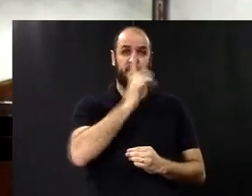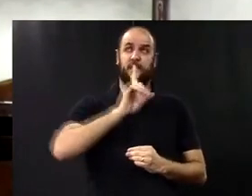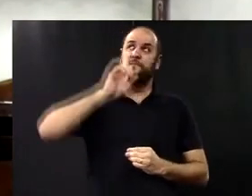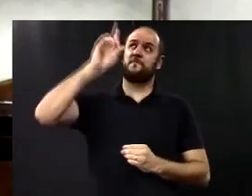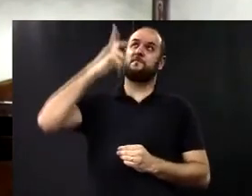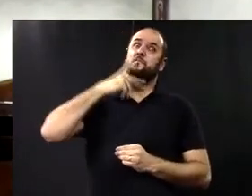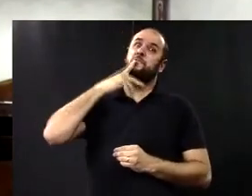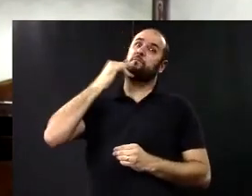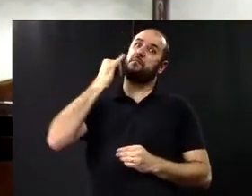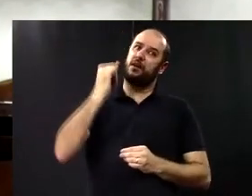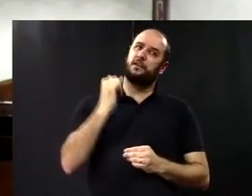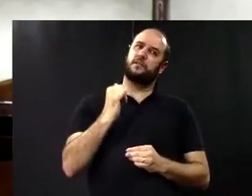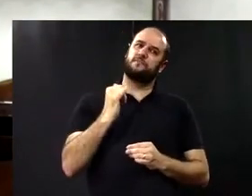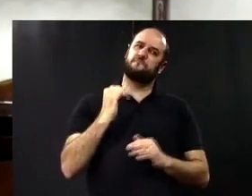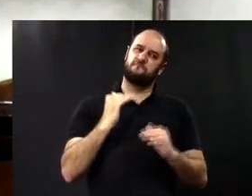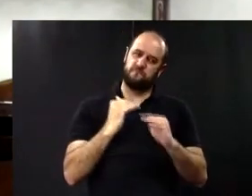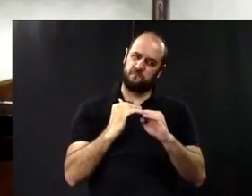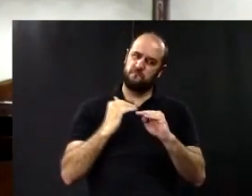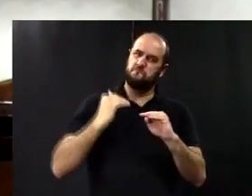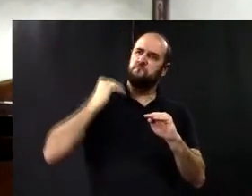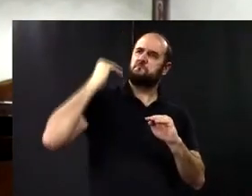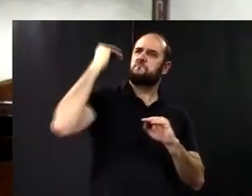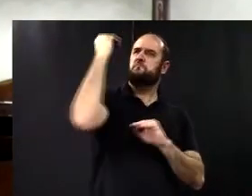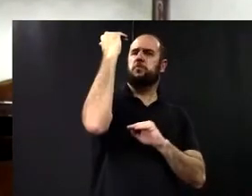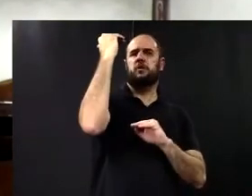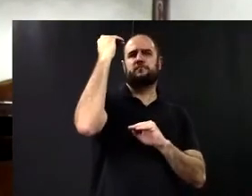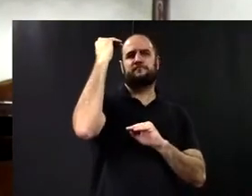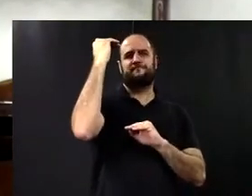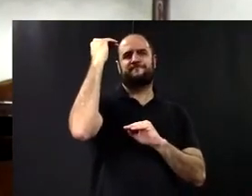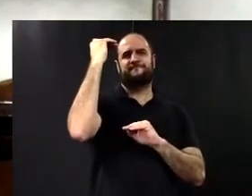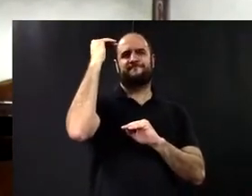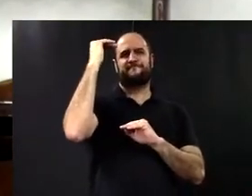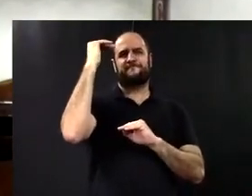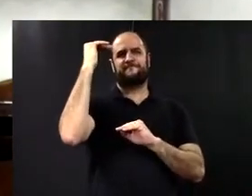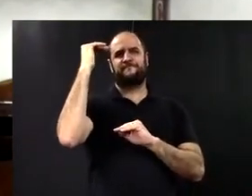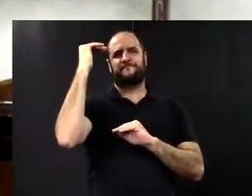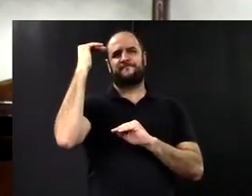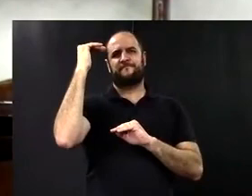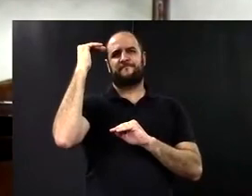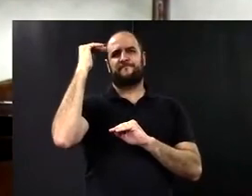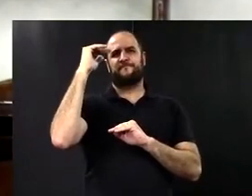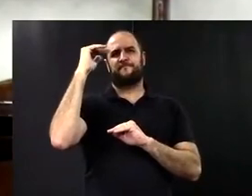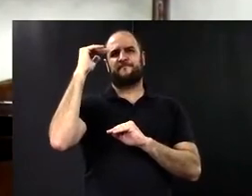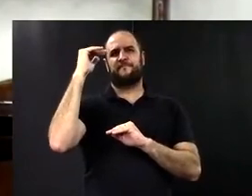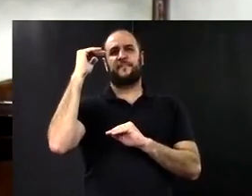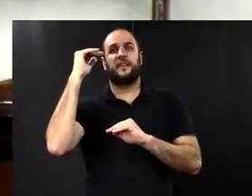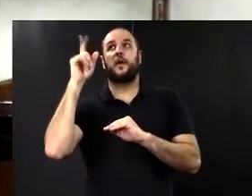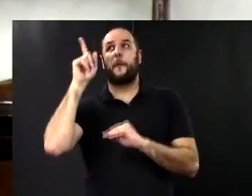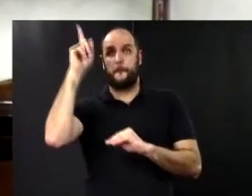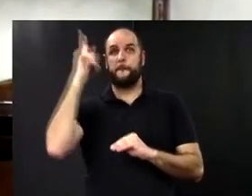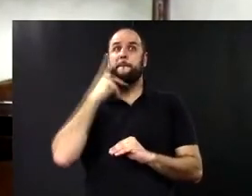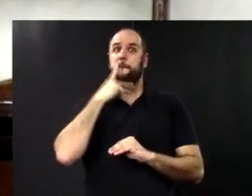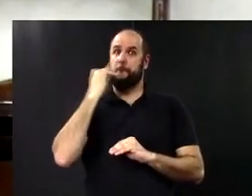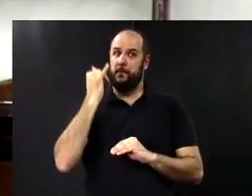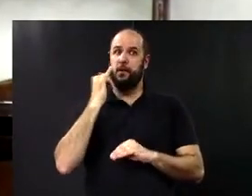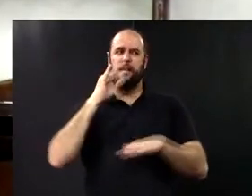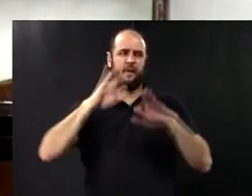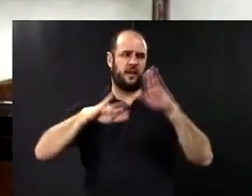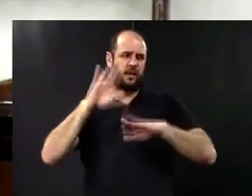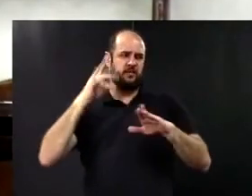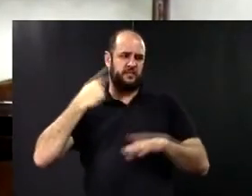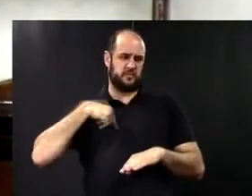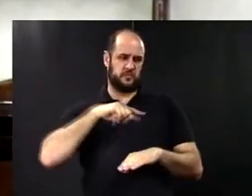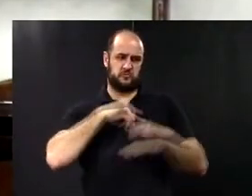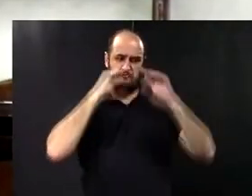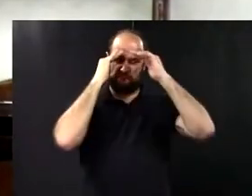celestial é superior ao Pai terreno, o Pai segundo a carne. E esse Pai que muitas das vezes você